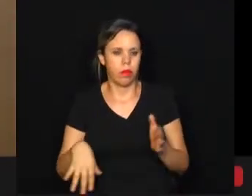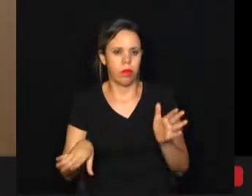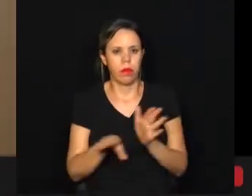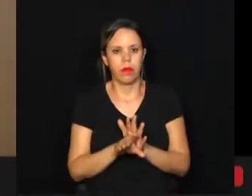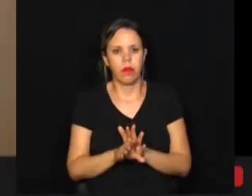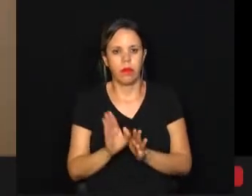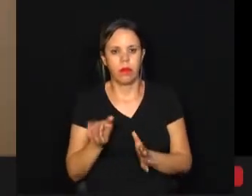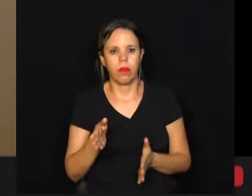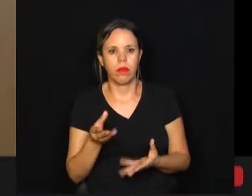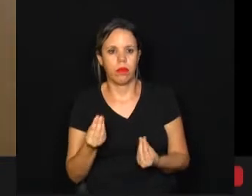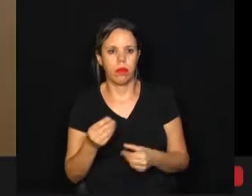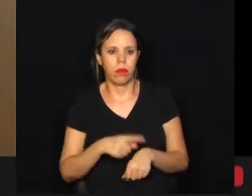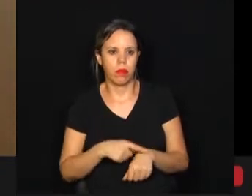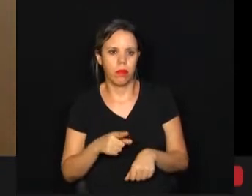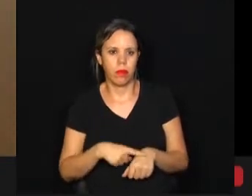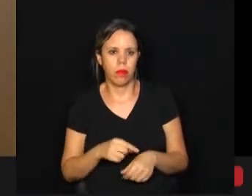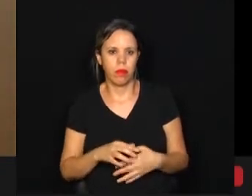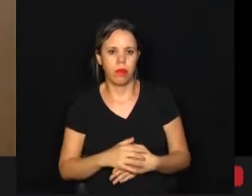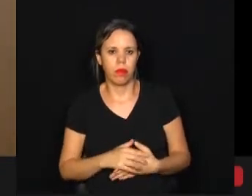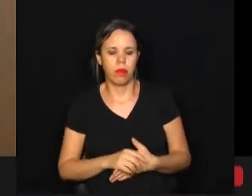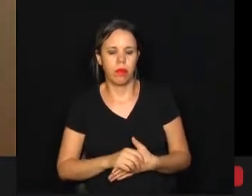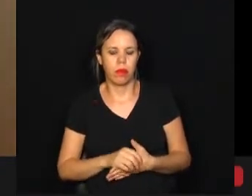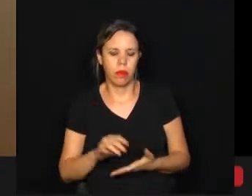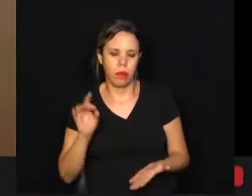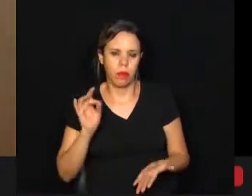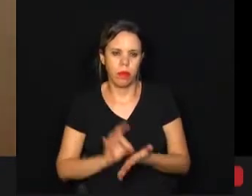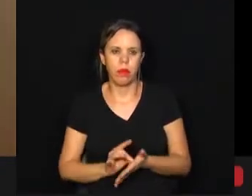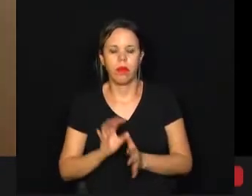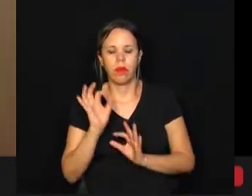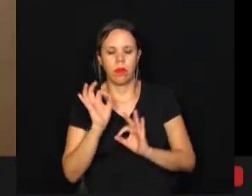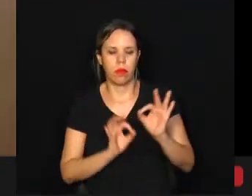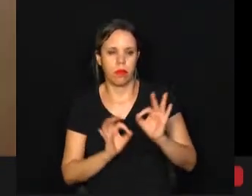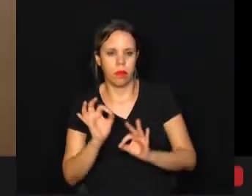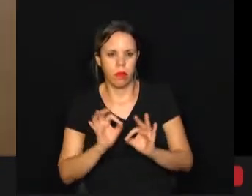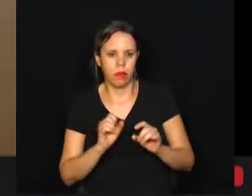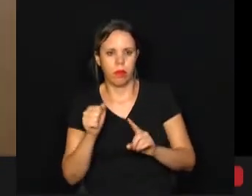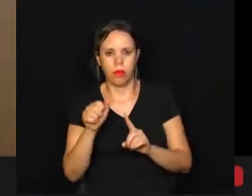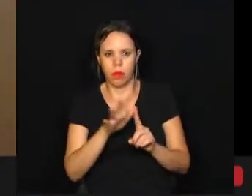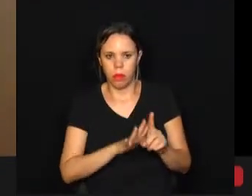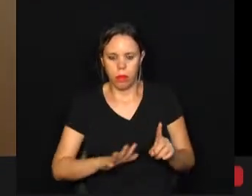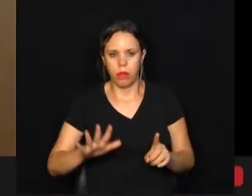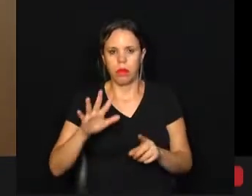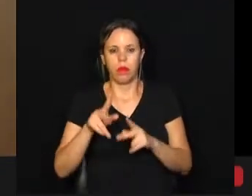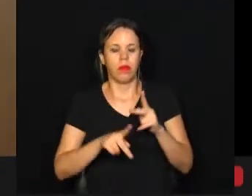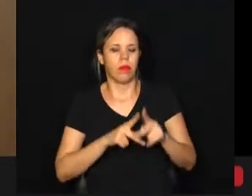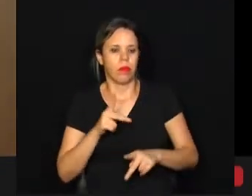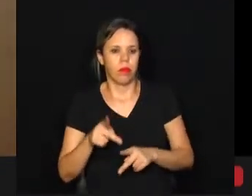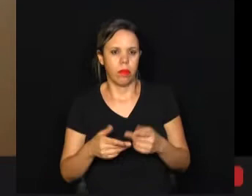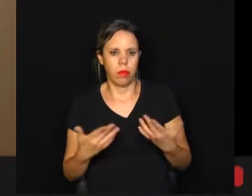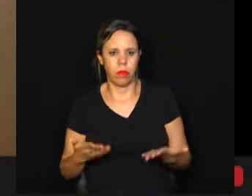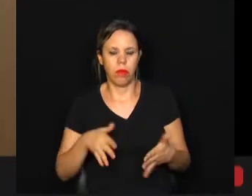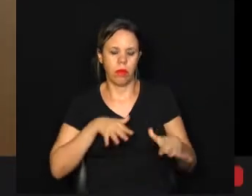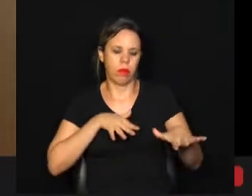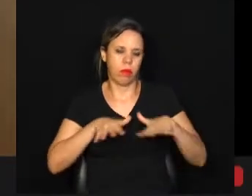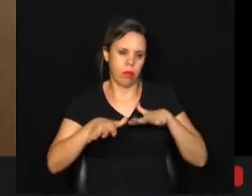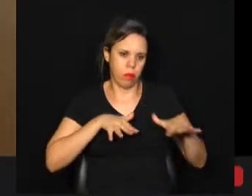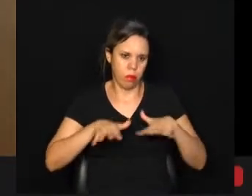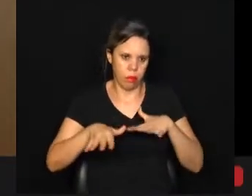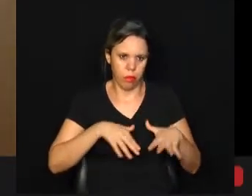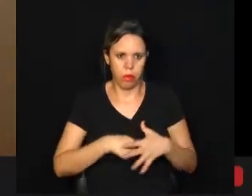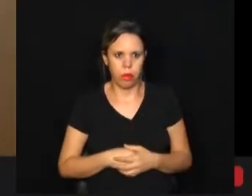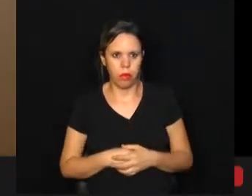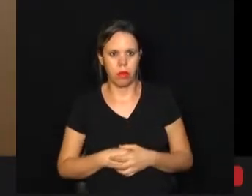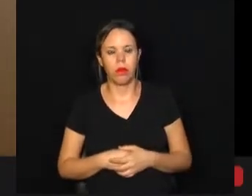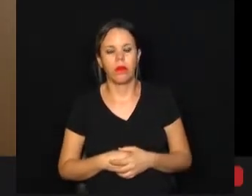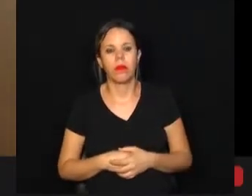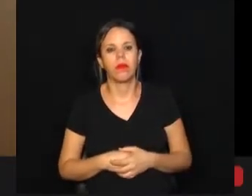há muito tempo consolidando a organização da sociedade civil através de movimentos, e